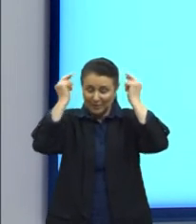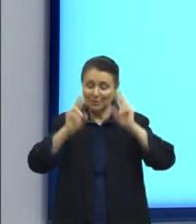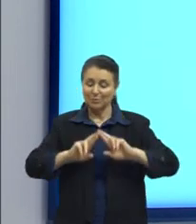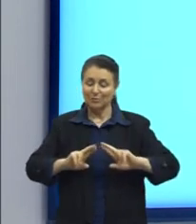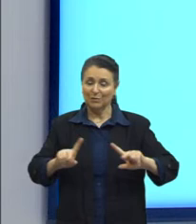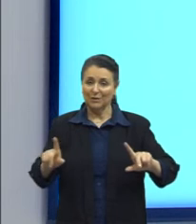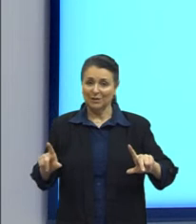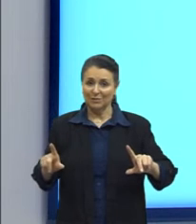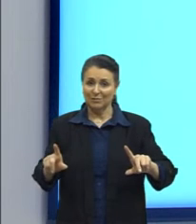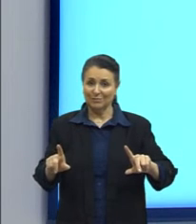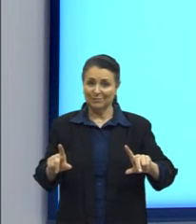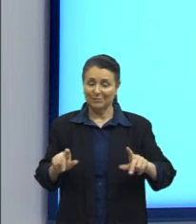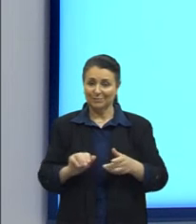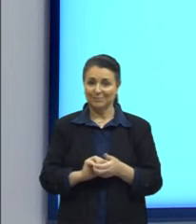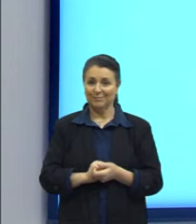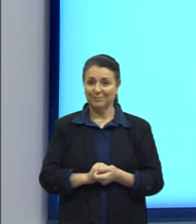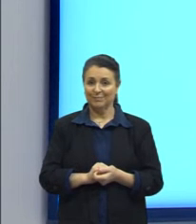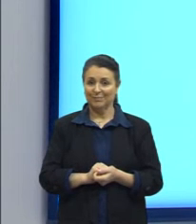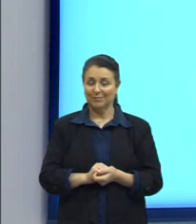diferentes